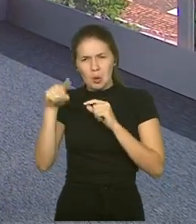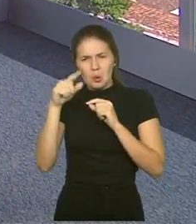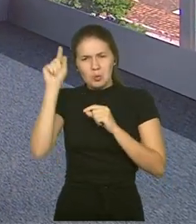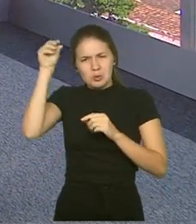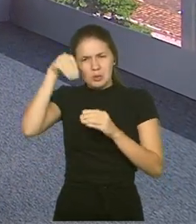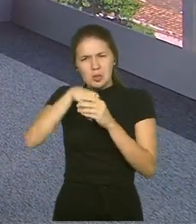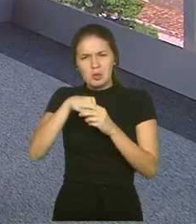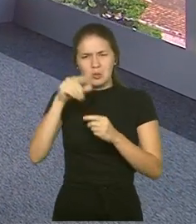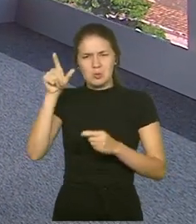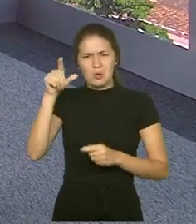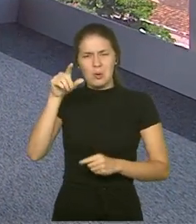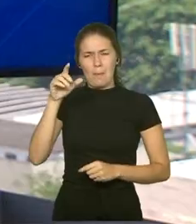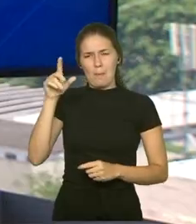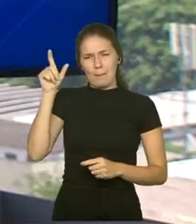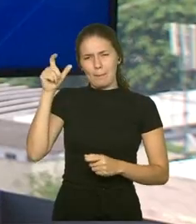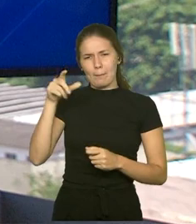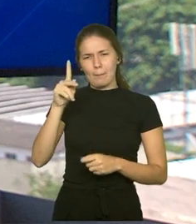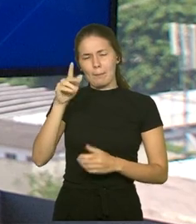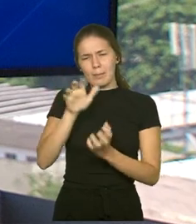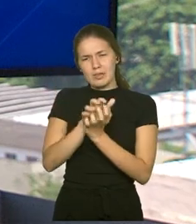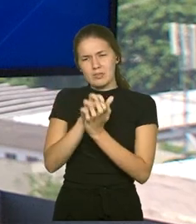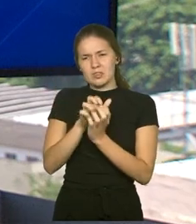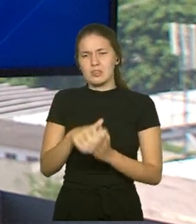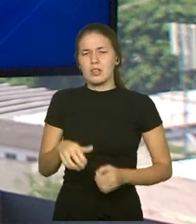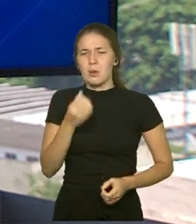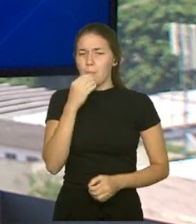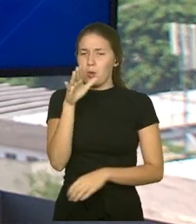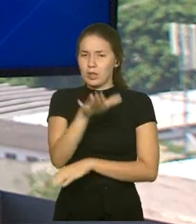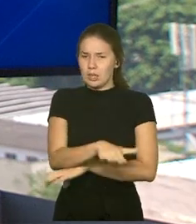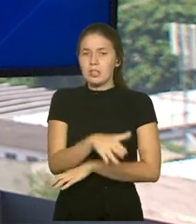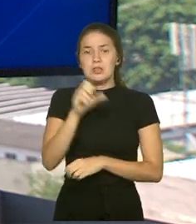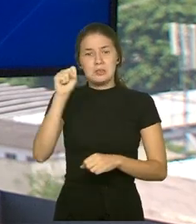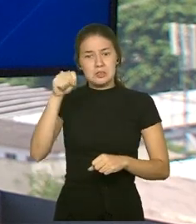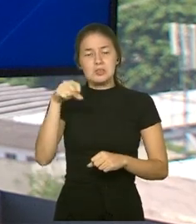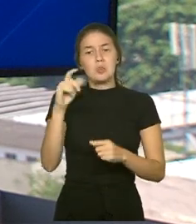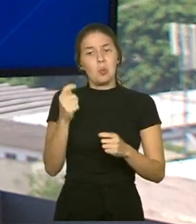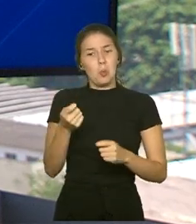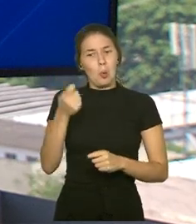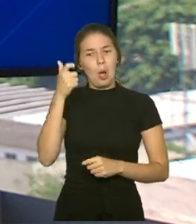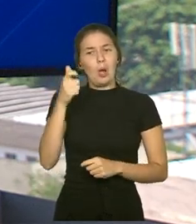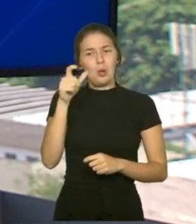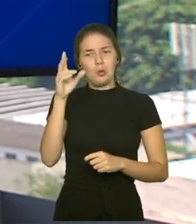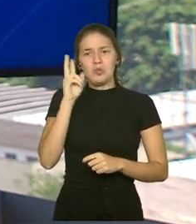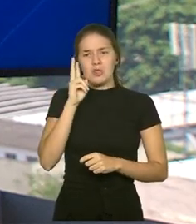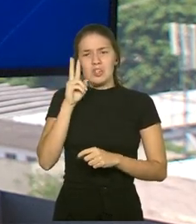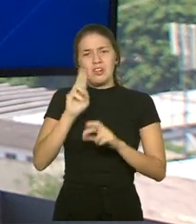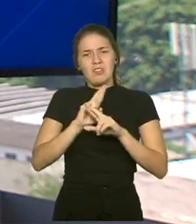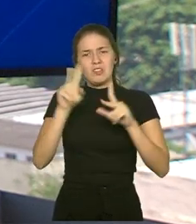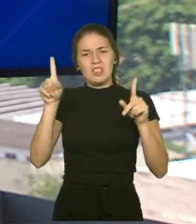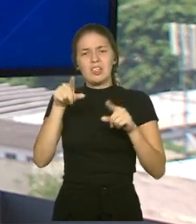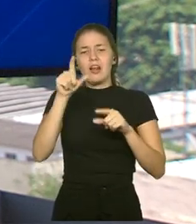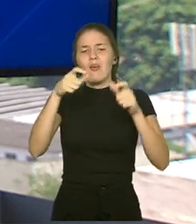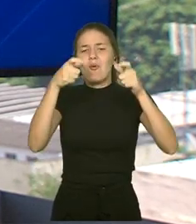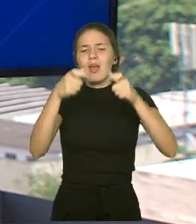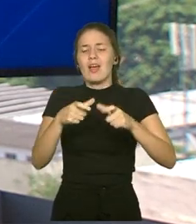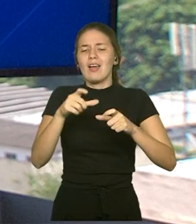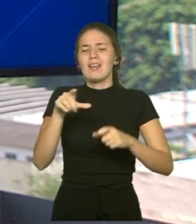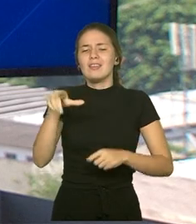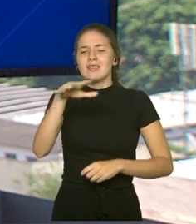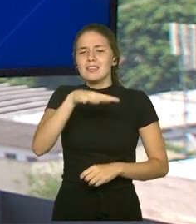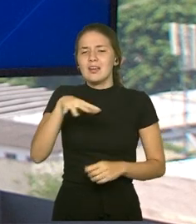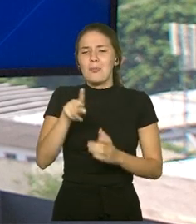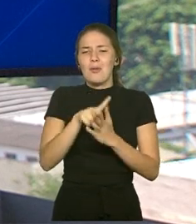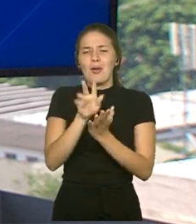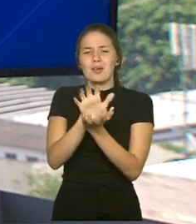para você Boa tarde a todos sim quase teve mesmo o município de Vicência na Zona da Mata